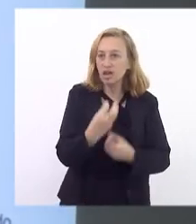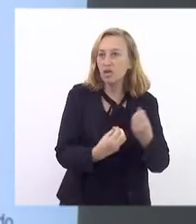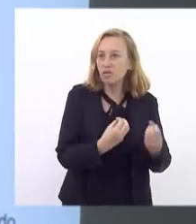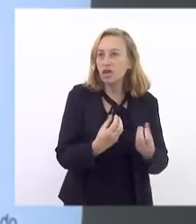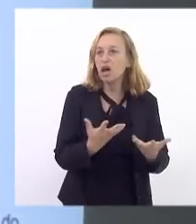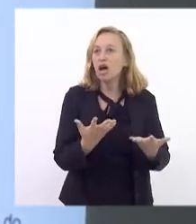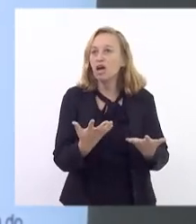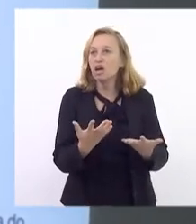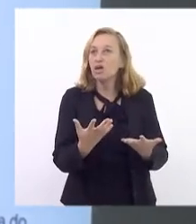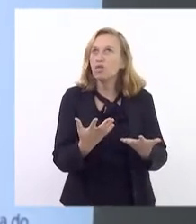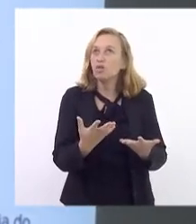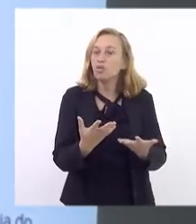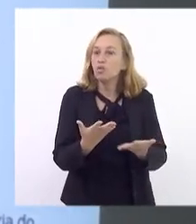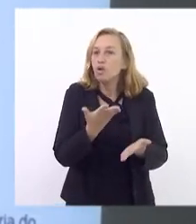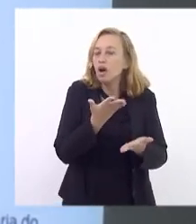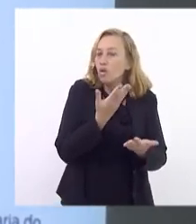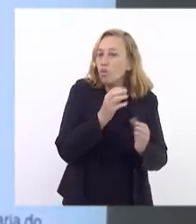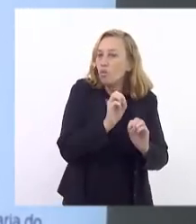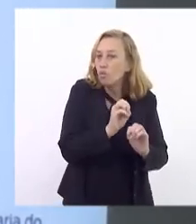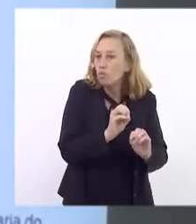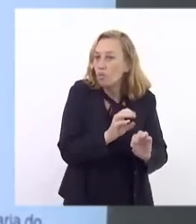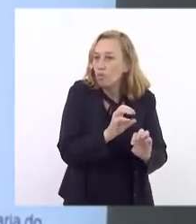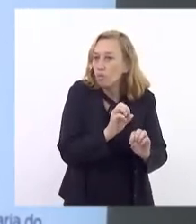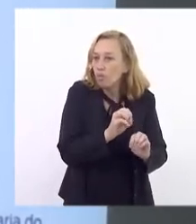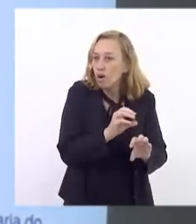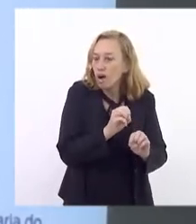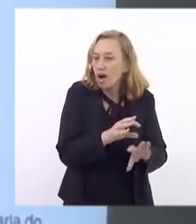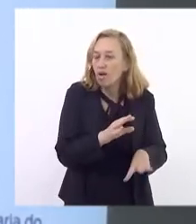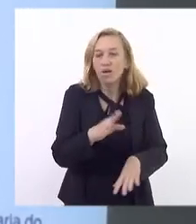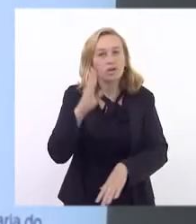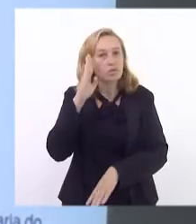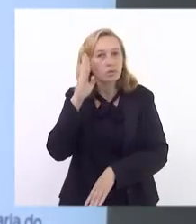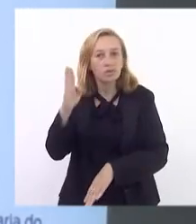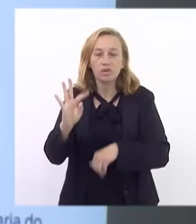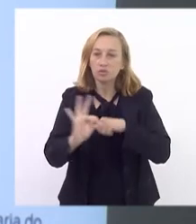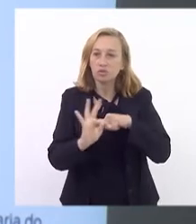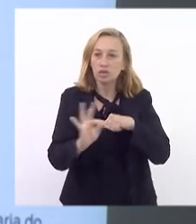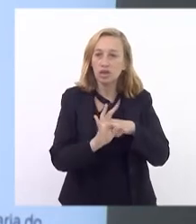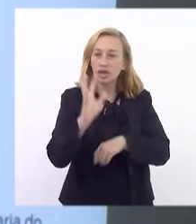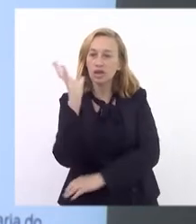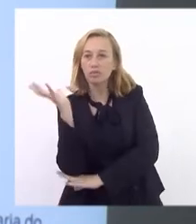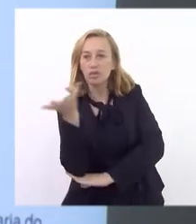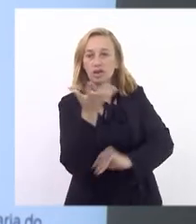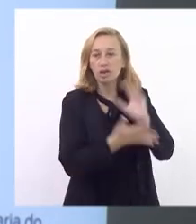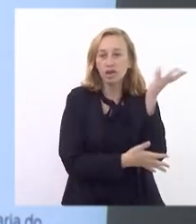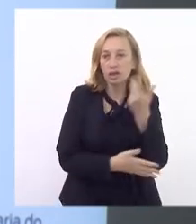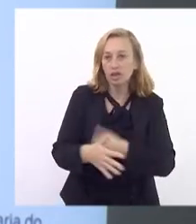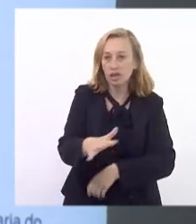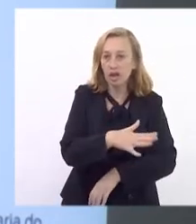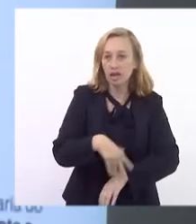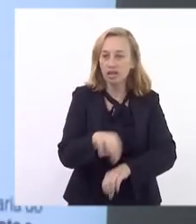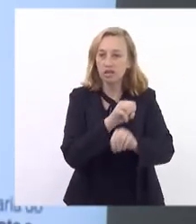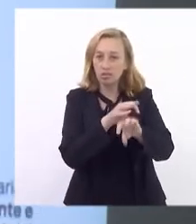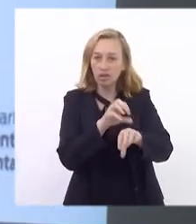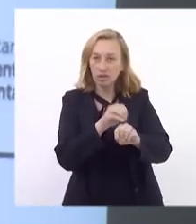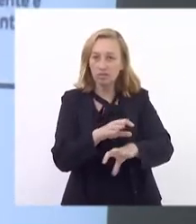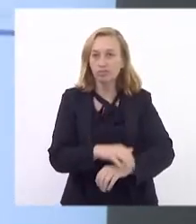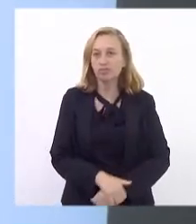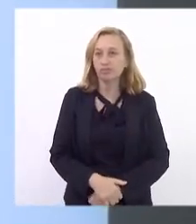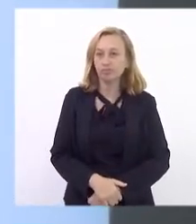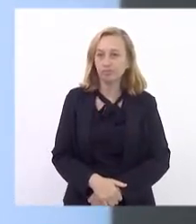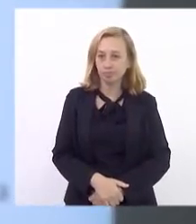e uma aula específica com técnicos ambientais na área de educação ambiental.